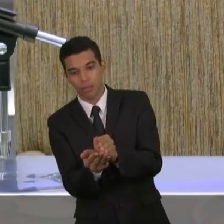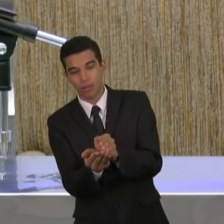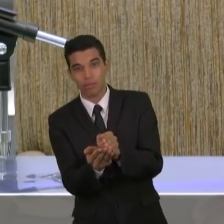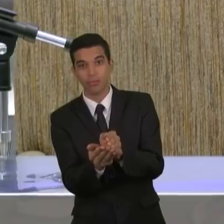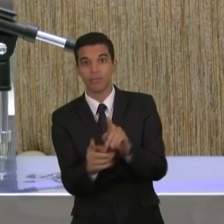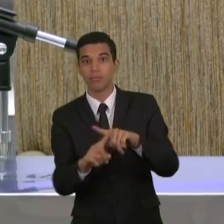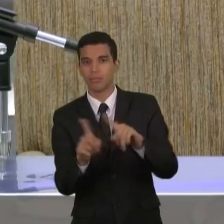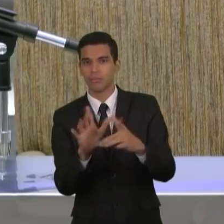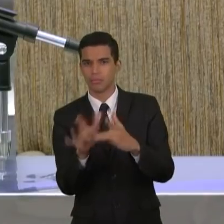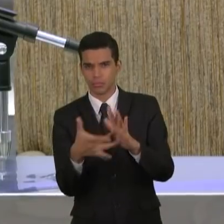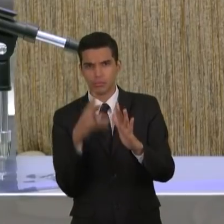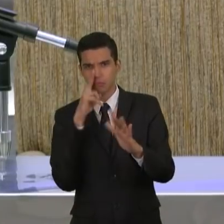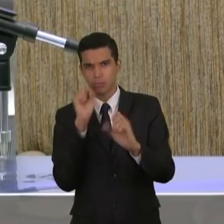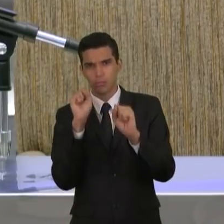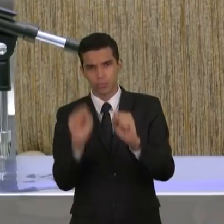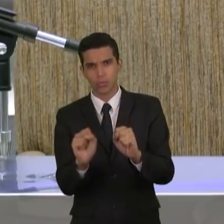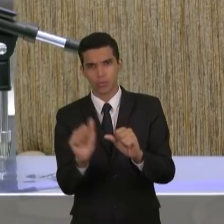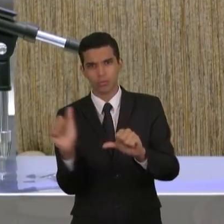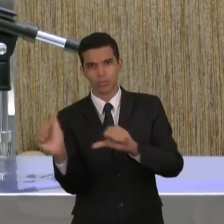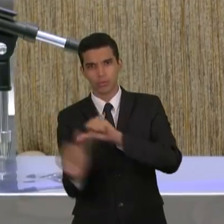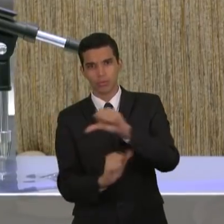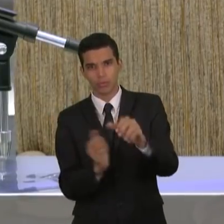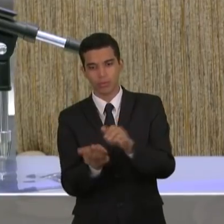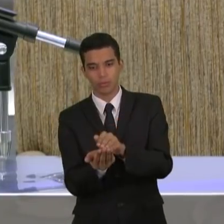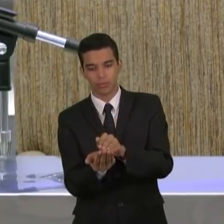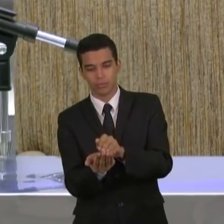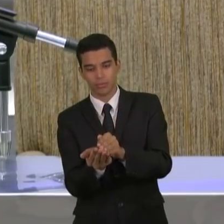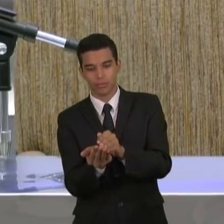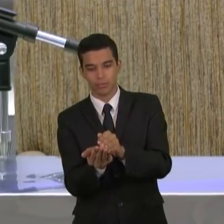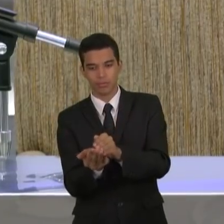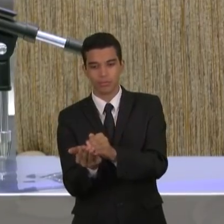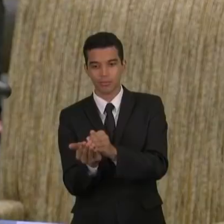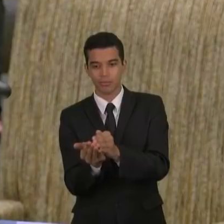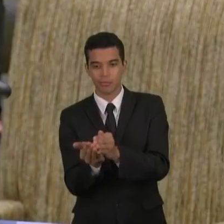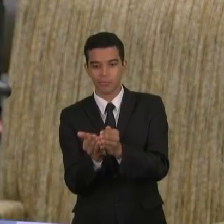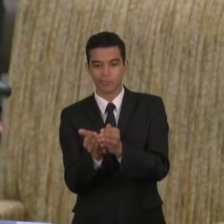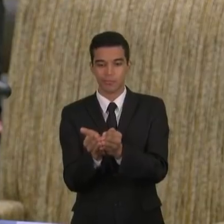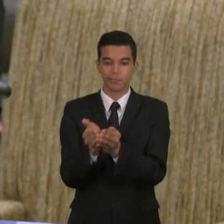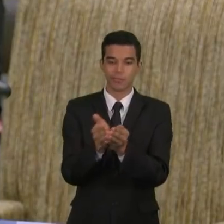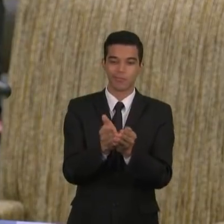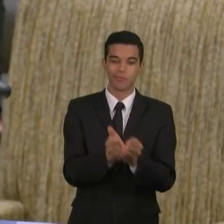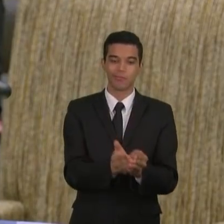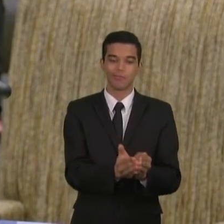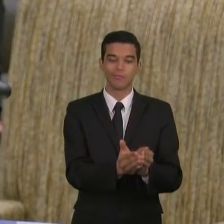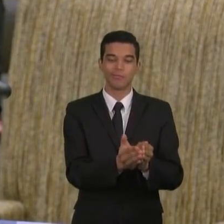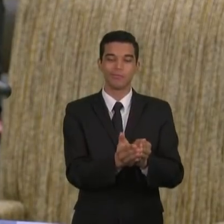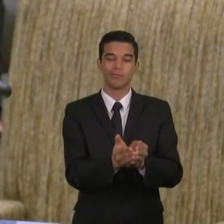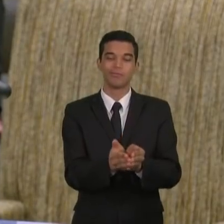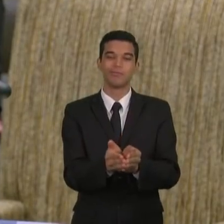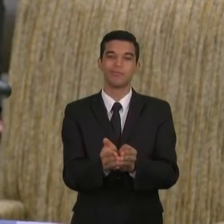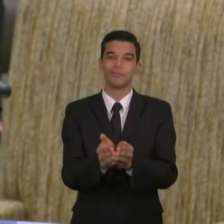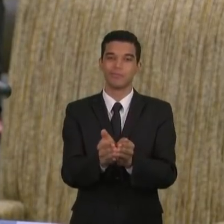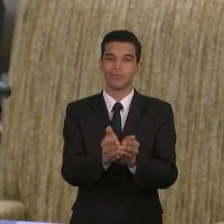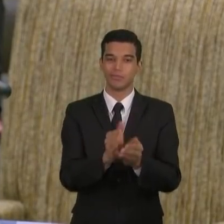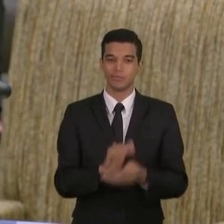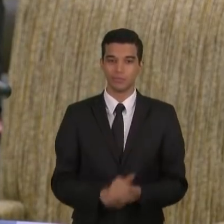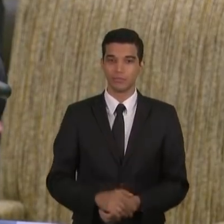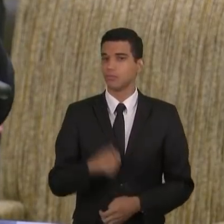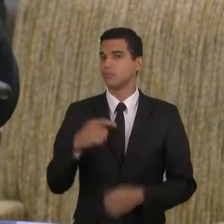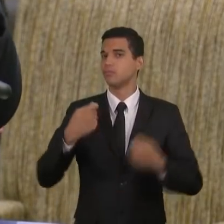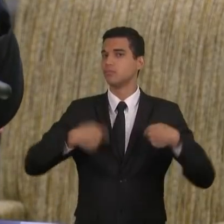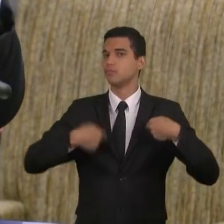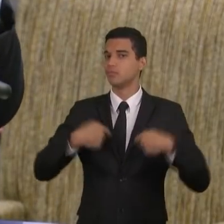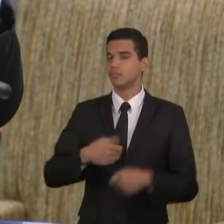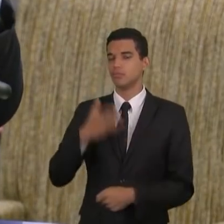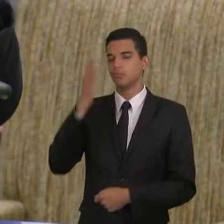poder ir sempre se conhecer um Jesus que tem poder se conhecer um